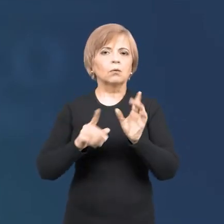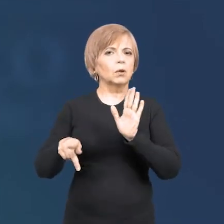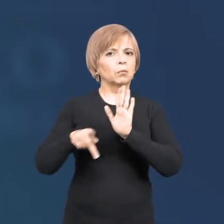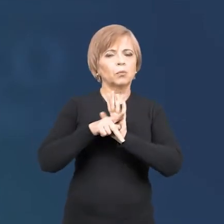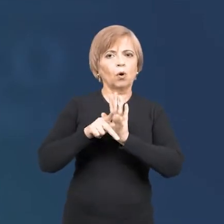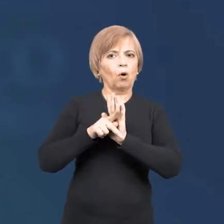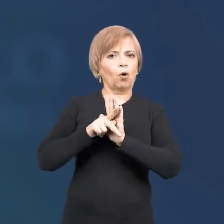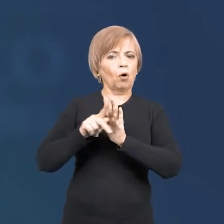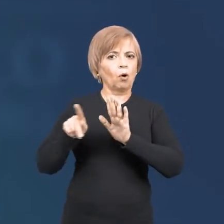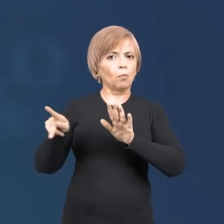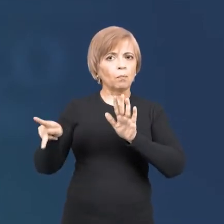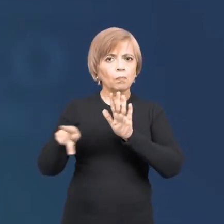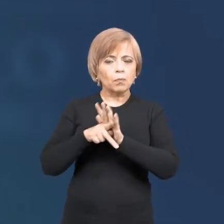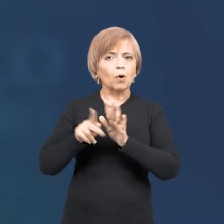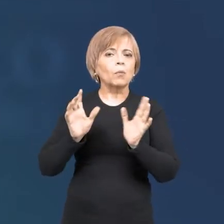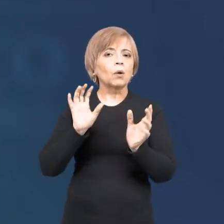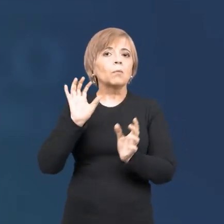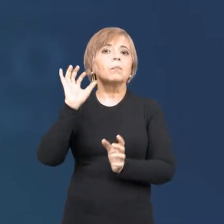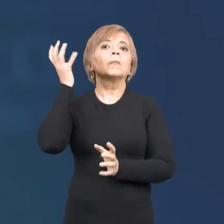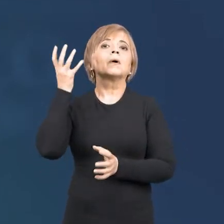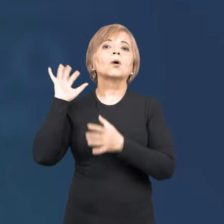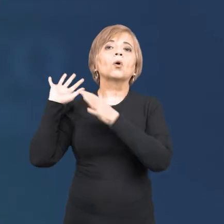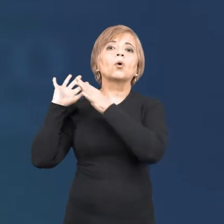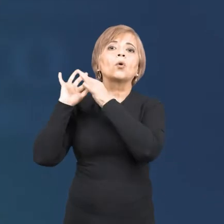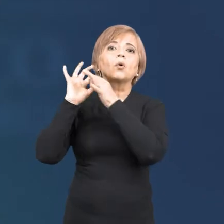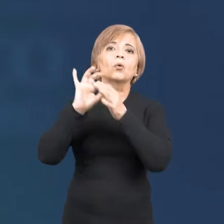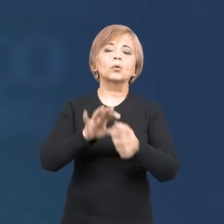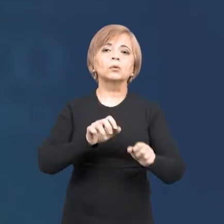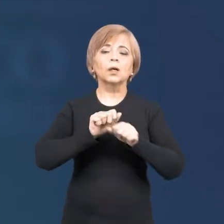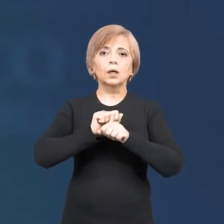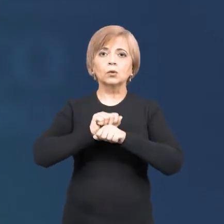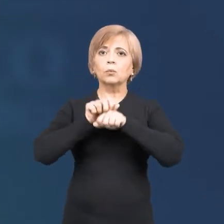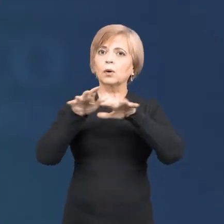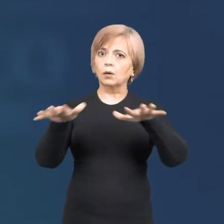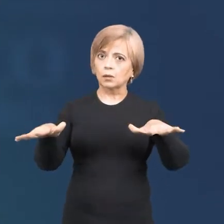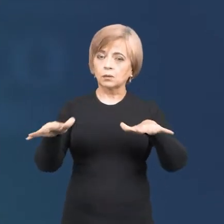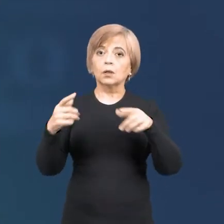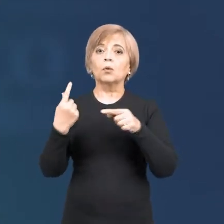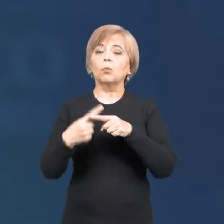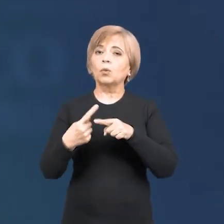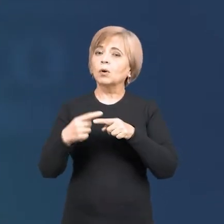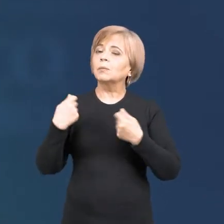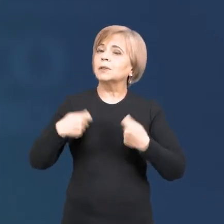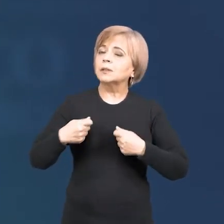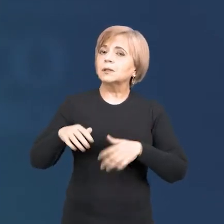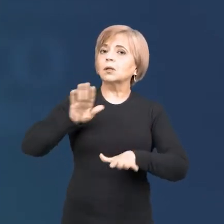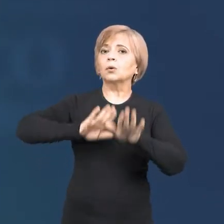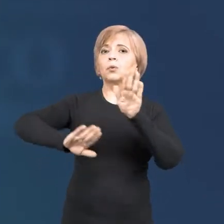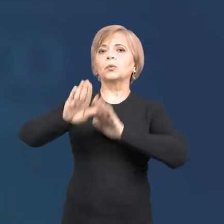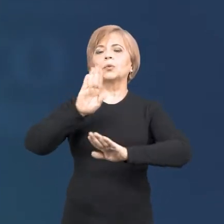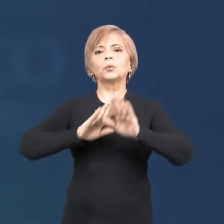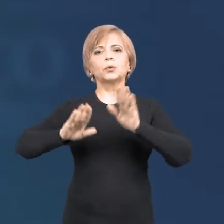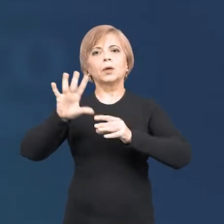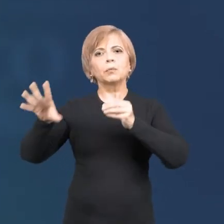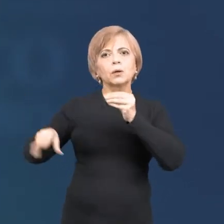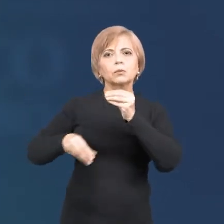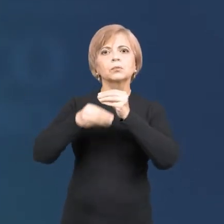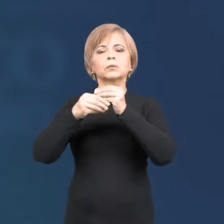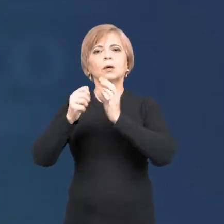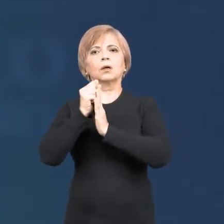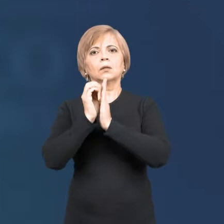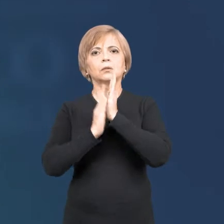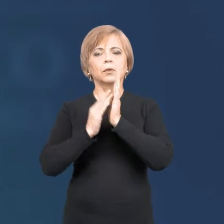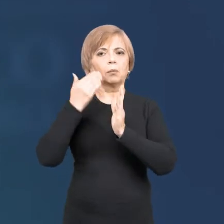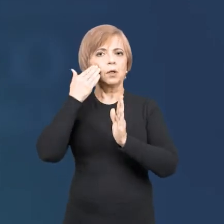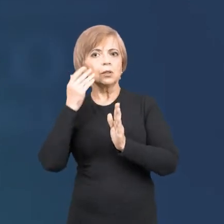contexto pandêmico, que impõe constantemente uma valoração dessas condições para o incremento das atividades